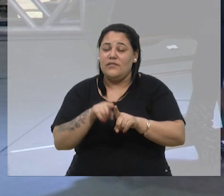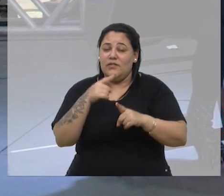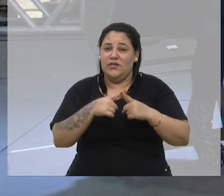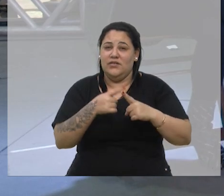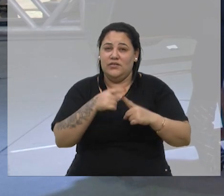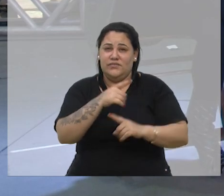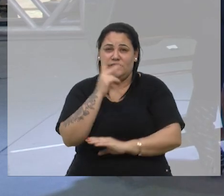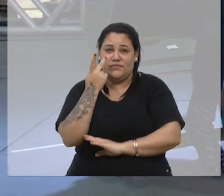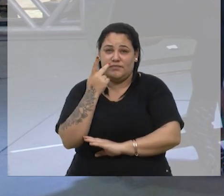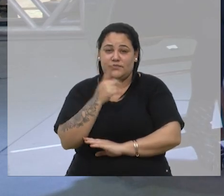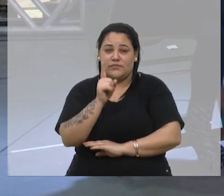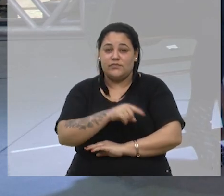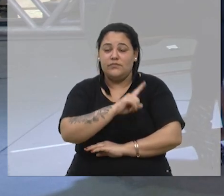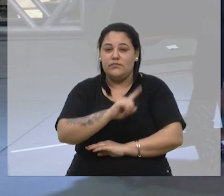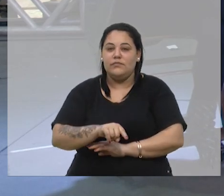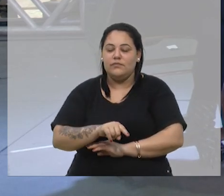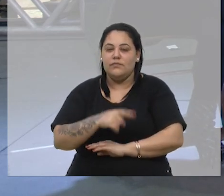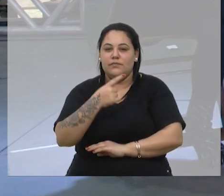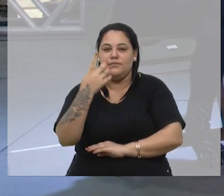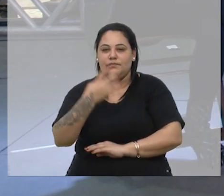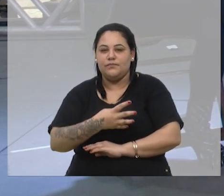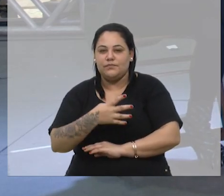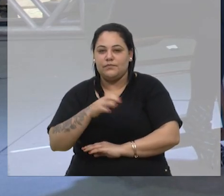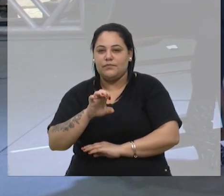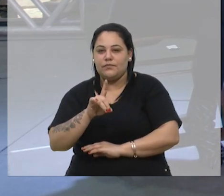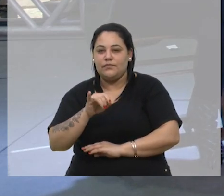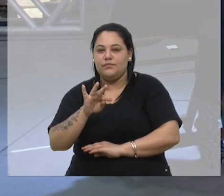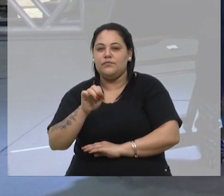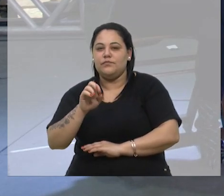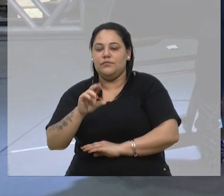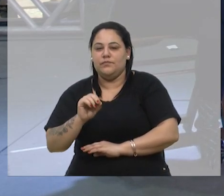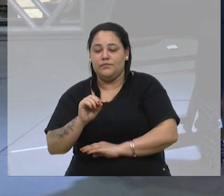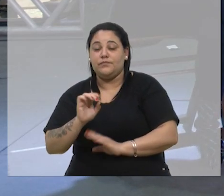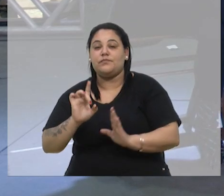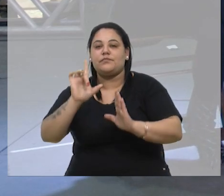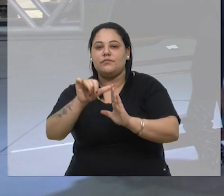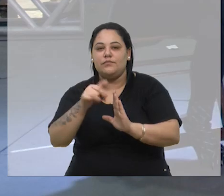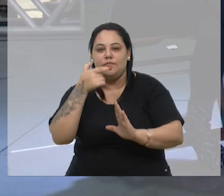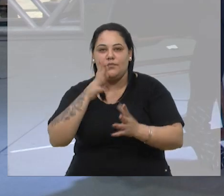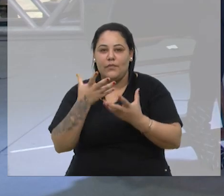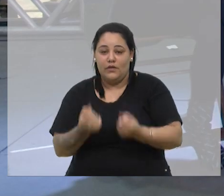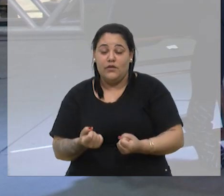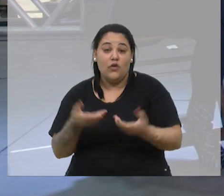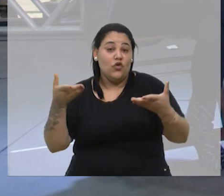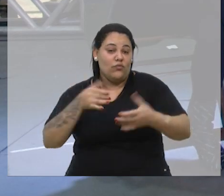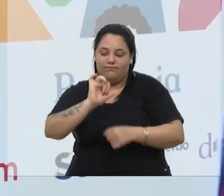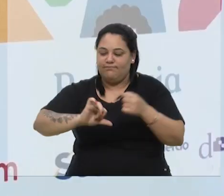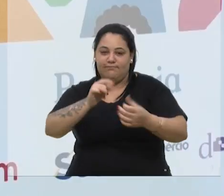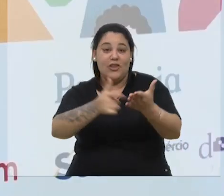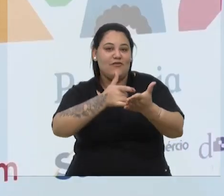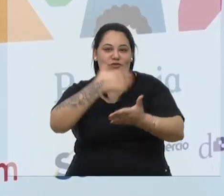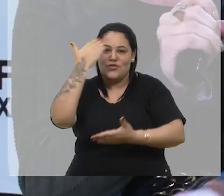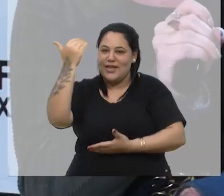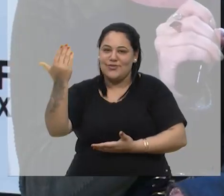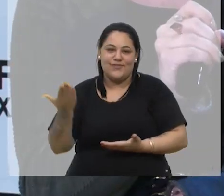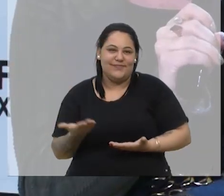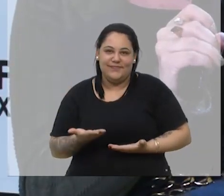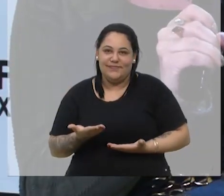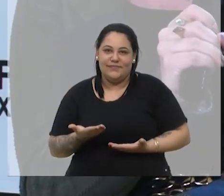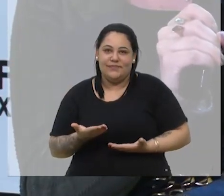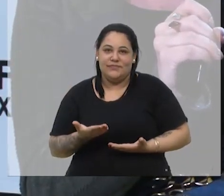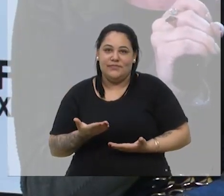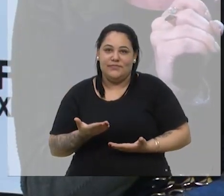A Ilha ao Meio-Dia? A Ilha ao Meio-Dia? A Ilha ao Meio-Dia. Esse mesmo. As duas super fashion. Esse mesmo,